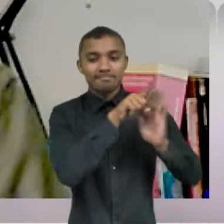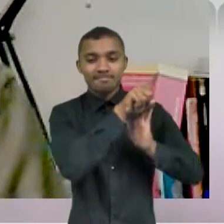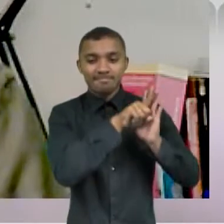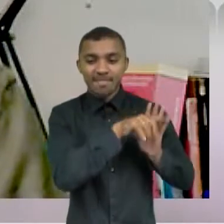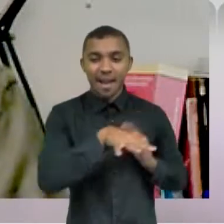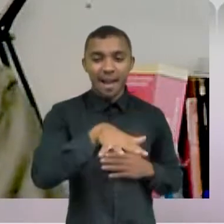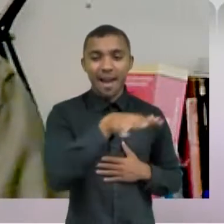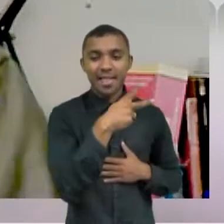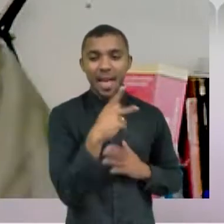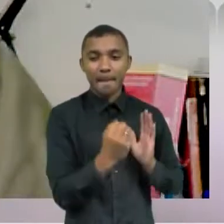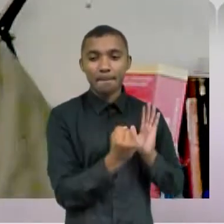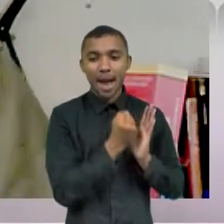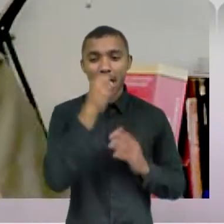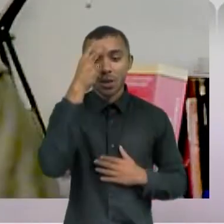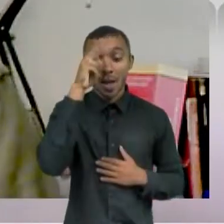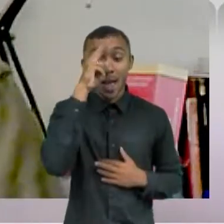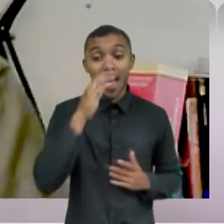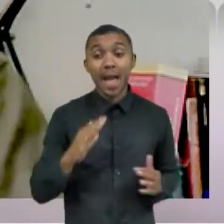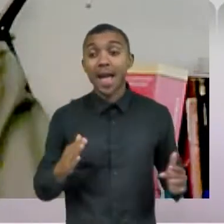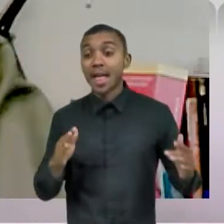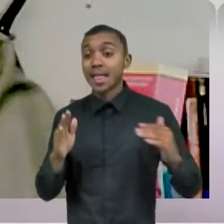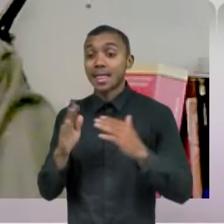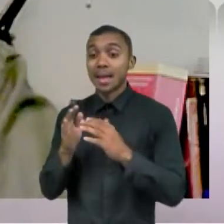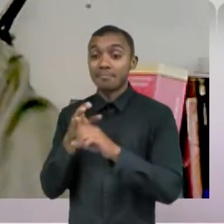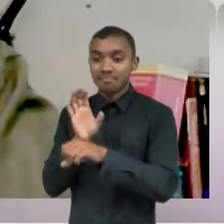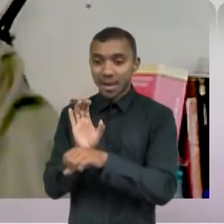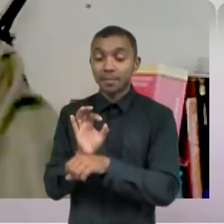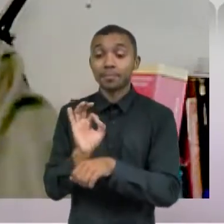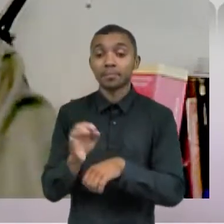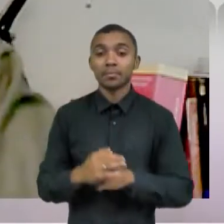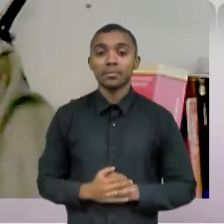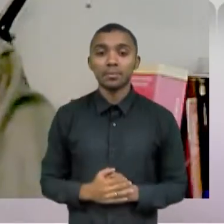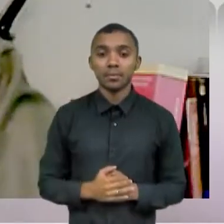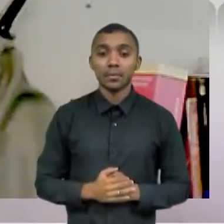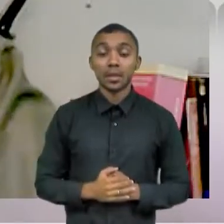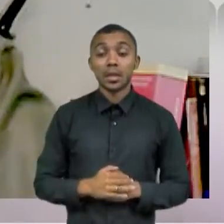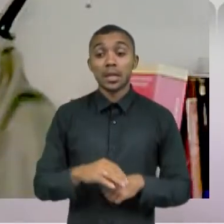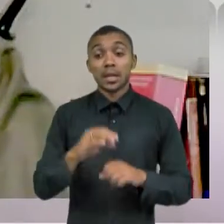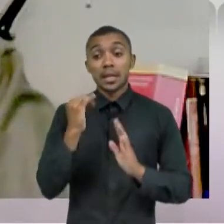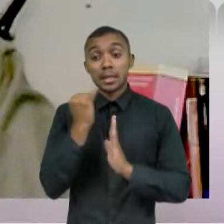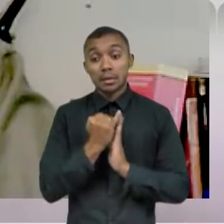da investigação histórica, até a produção do texto, né? Então, as inscrições